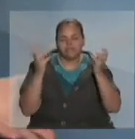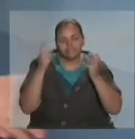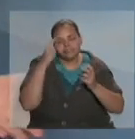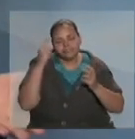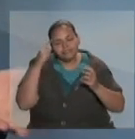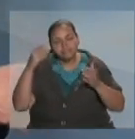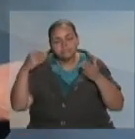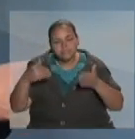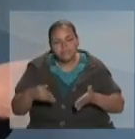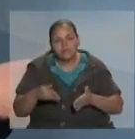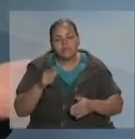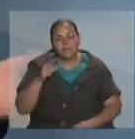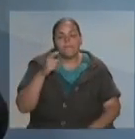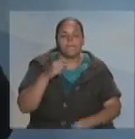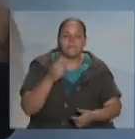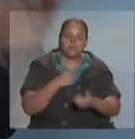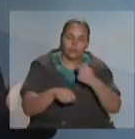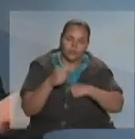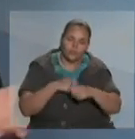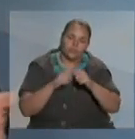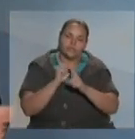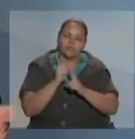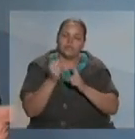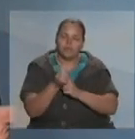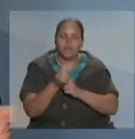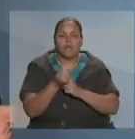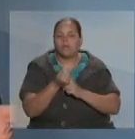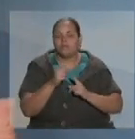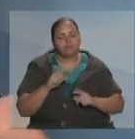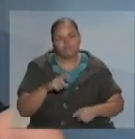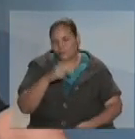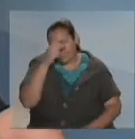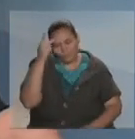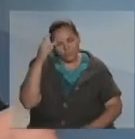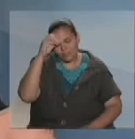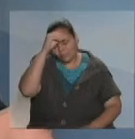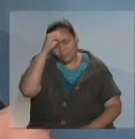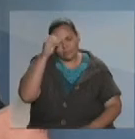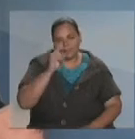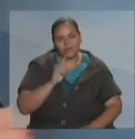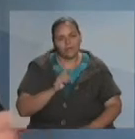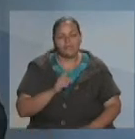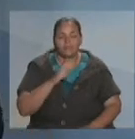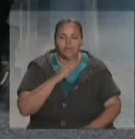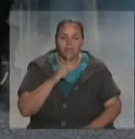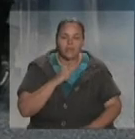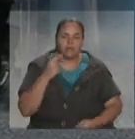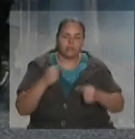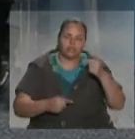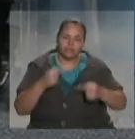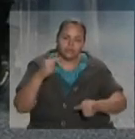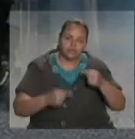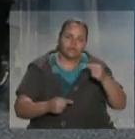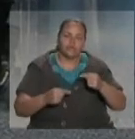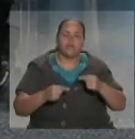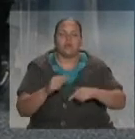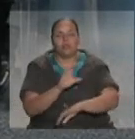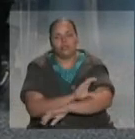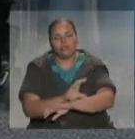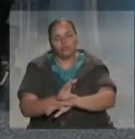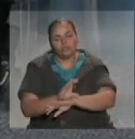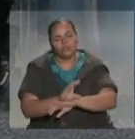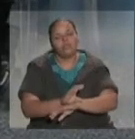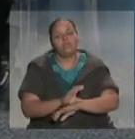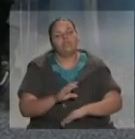meio ambiente, né? Você não imagina que tem a questão econômica, social, e muita gente não sabe disso. Tem a política, tem a cultural. Eu estava dizendo